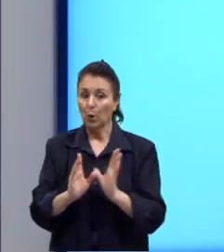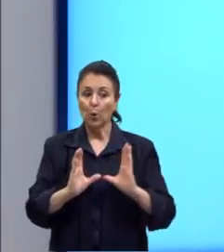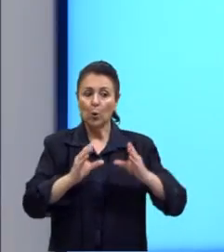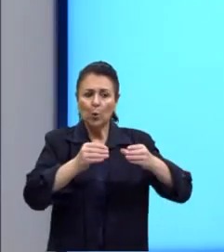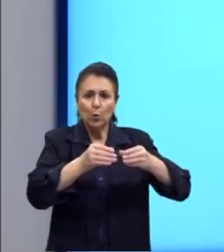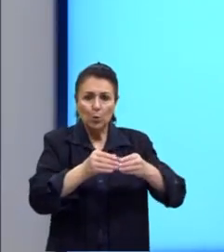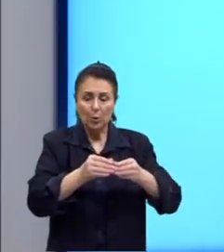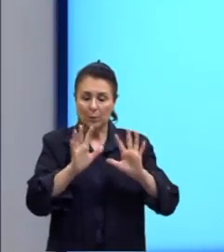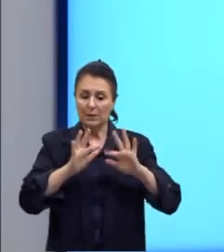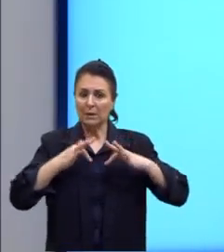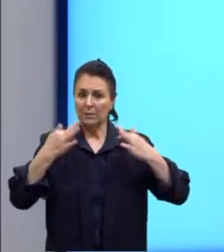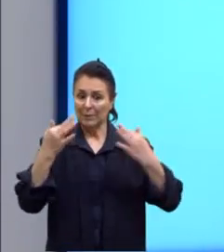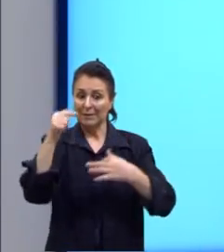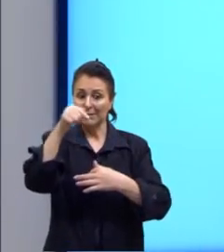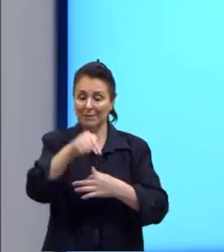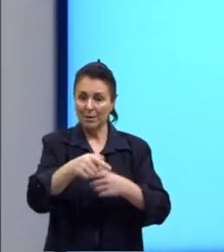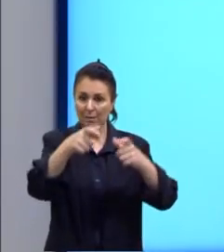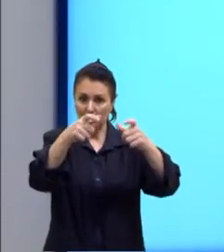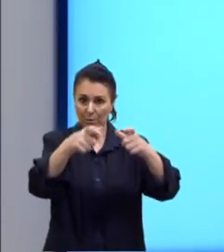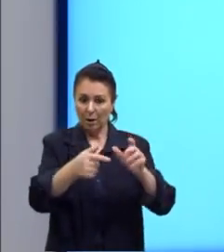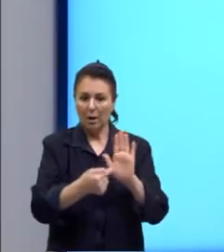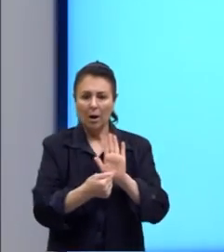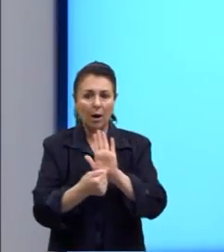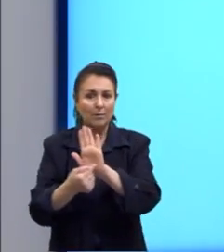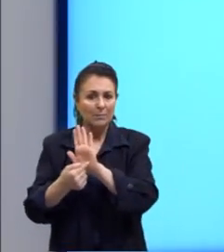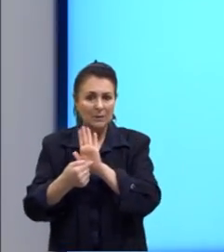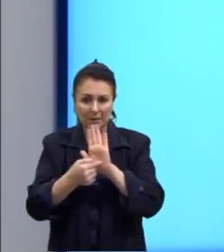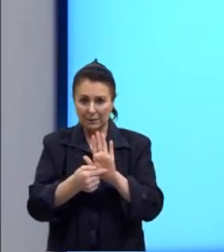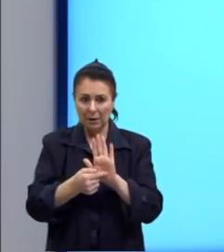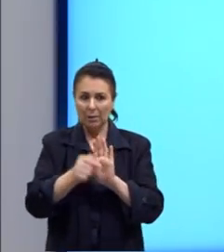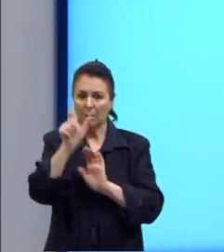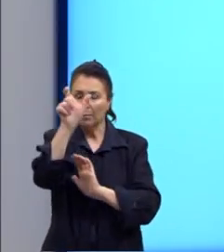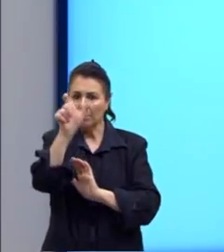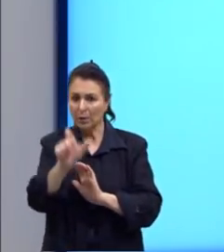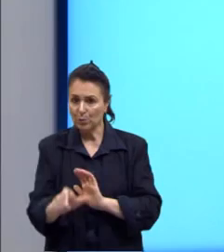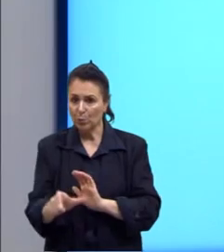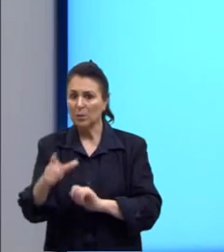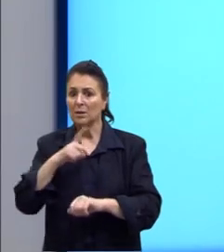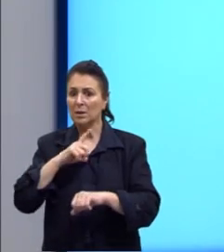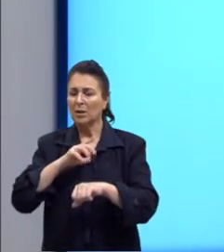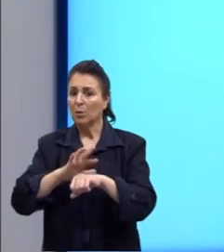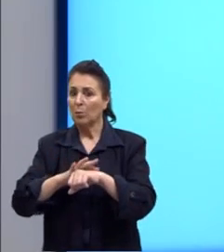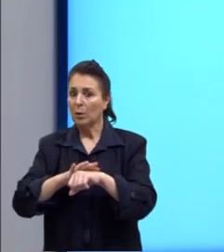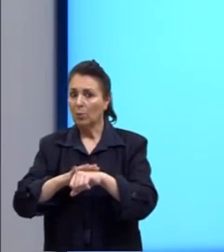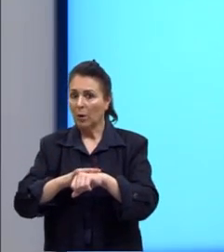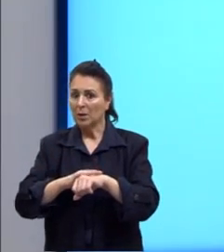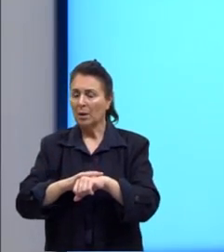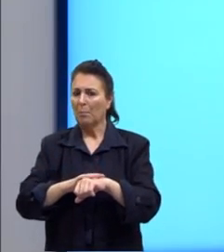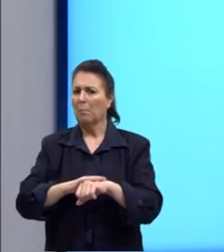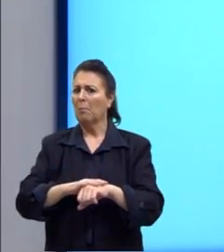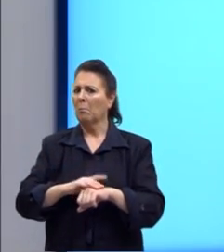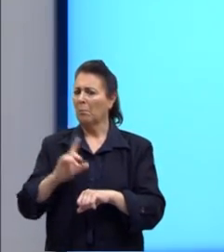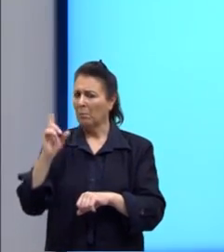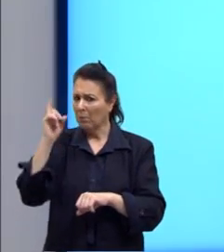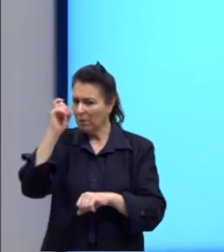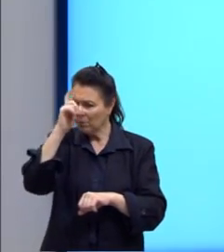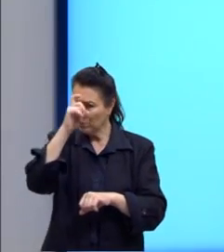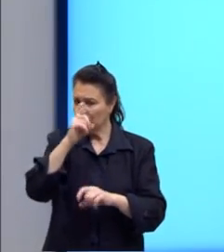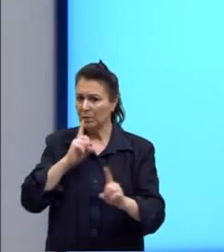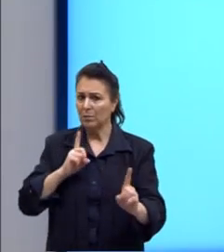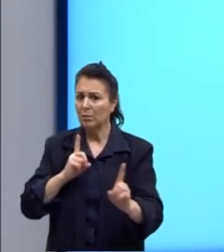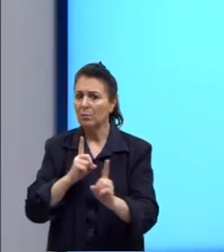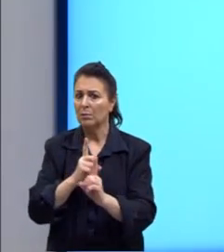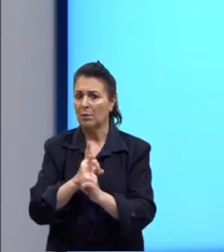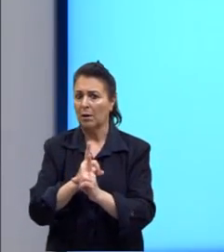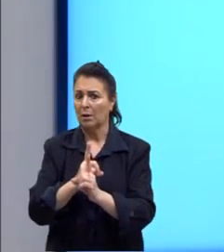grupos familiares dessa localidade apresenta membros acometidos por uma doença Rara quando a gente ouve